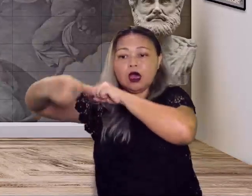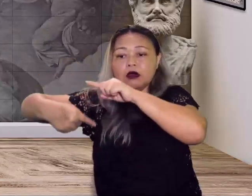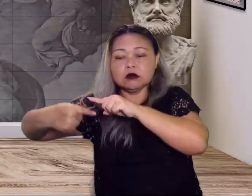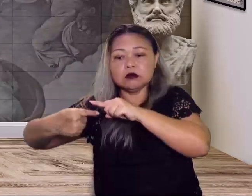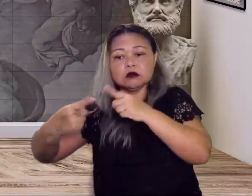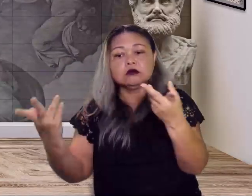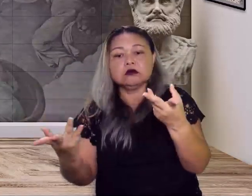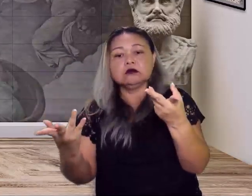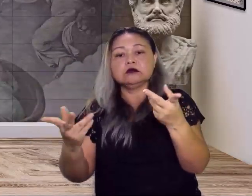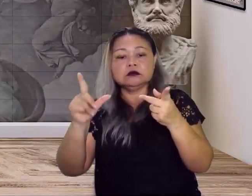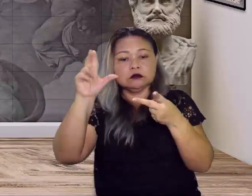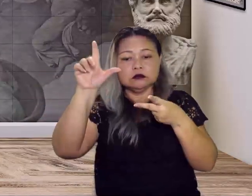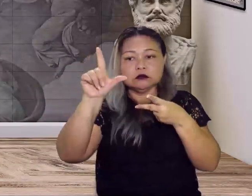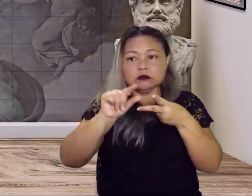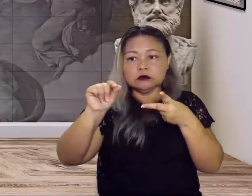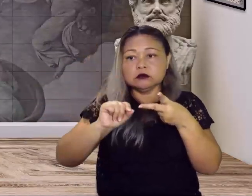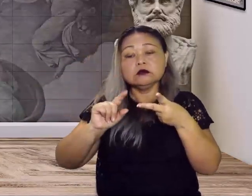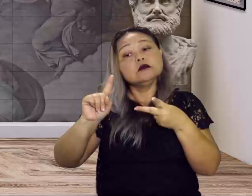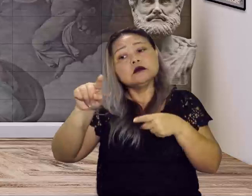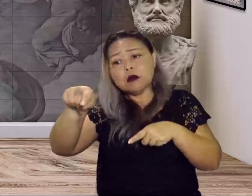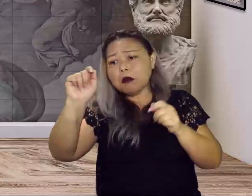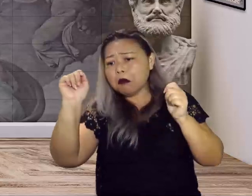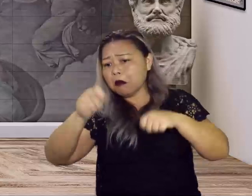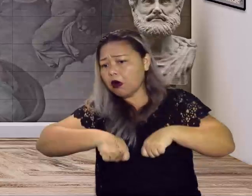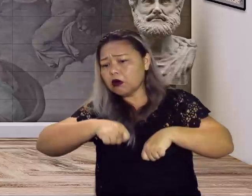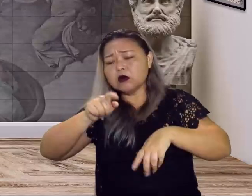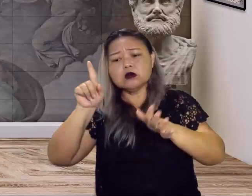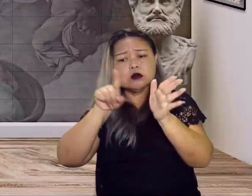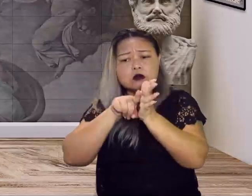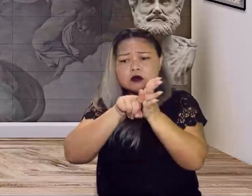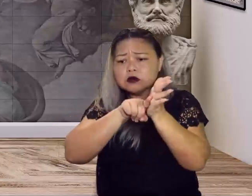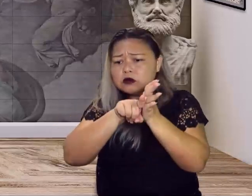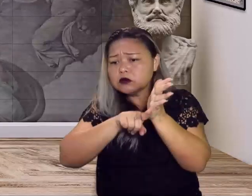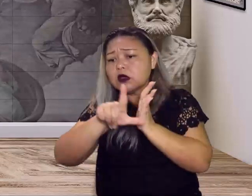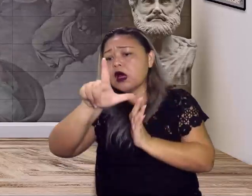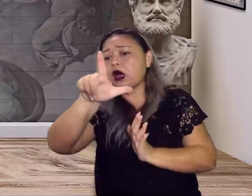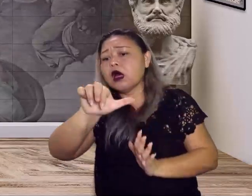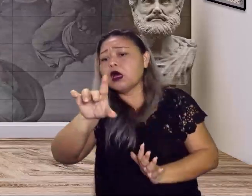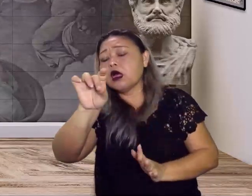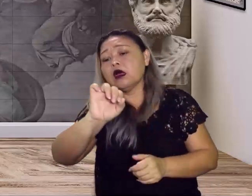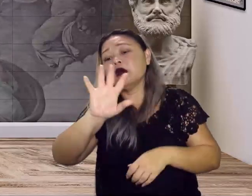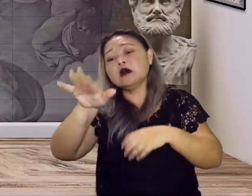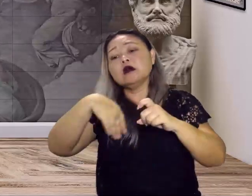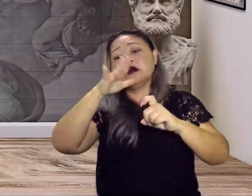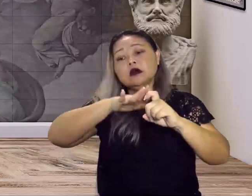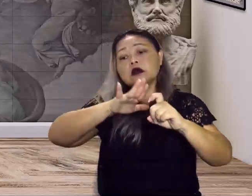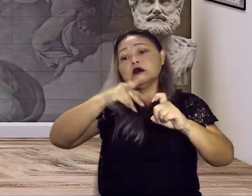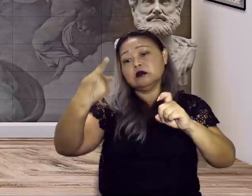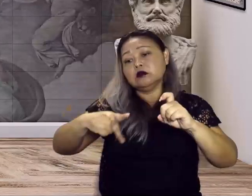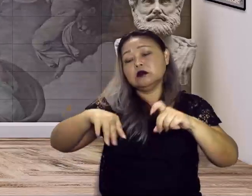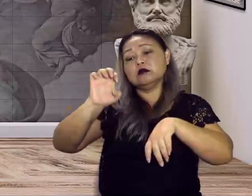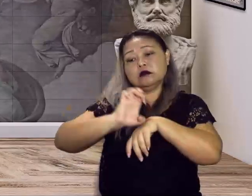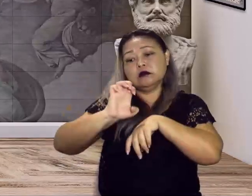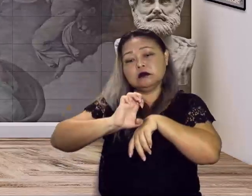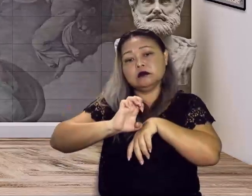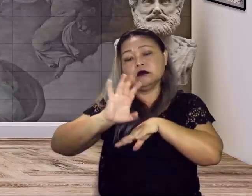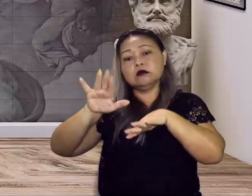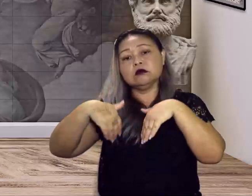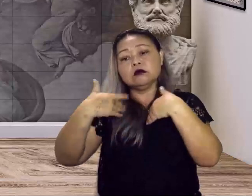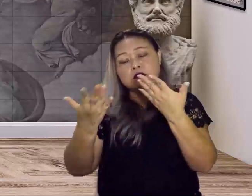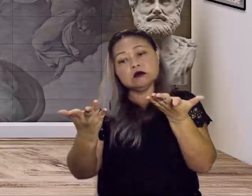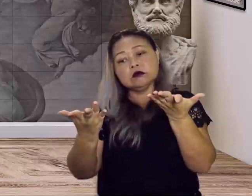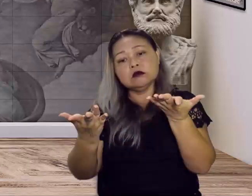legal. Vocês podem ir além, pesquisar sobre as lendas, sobre a mitologia do nosso estado. Inclusive,